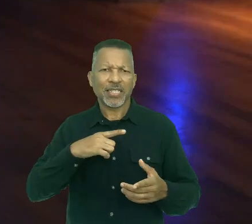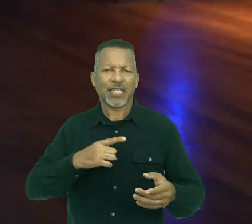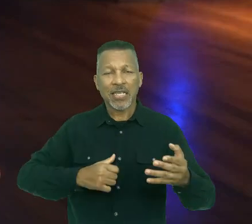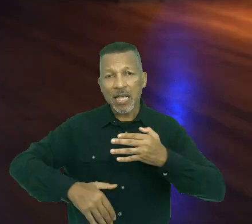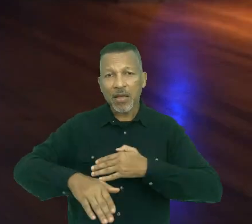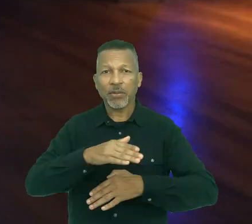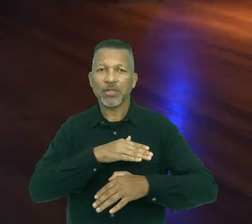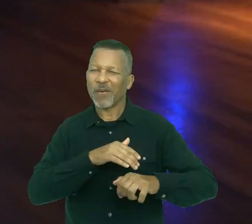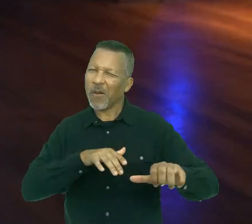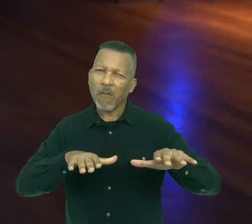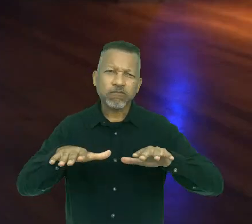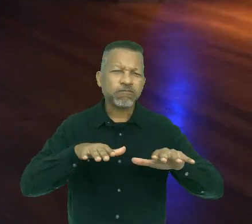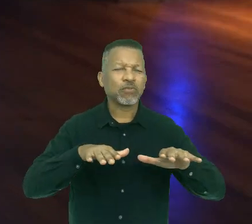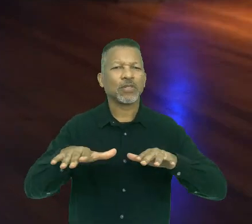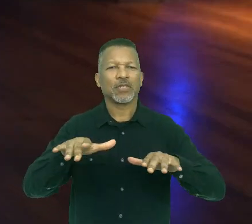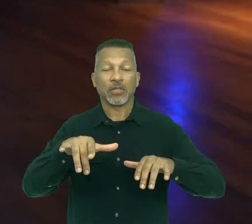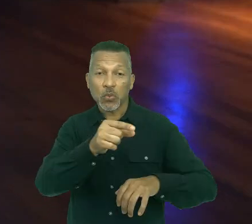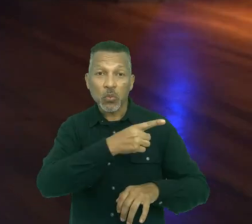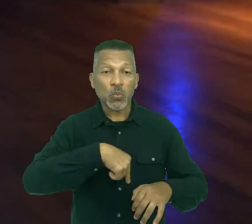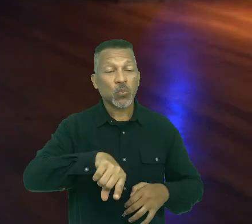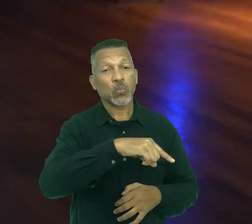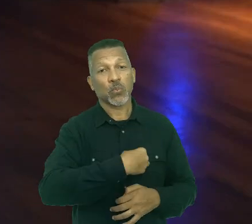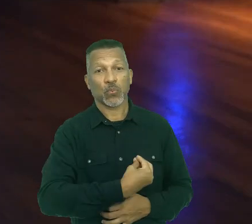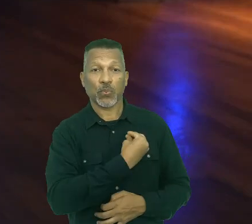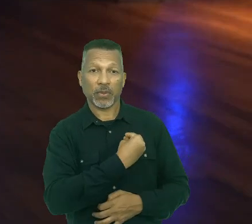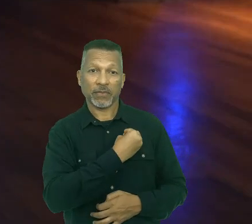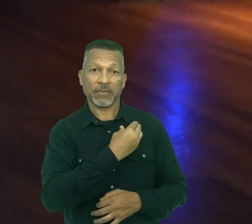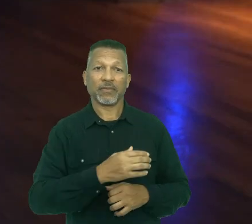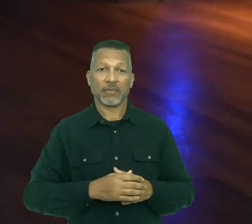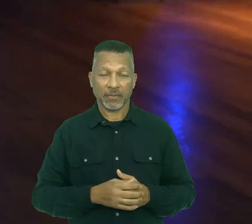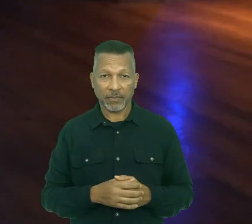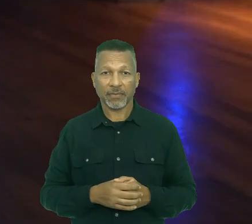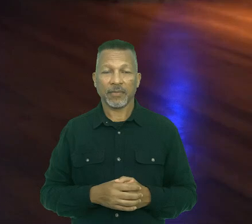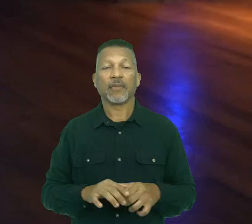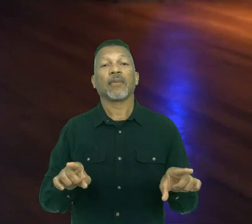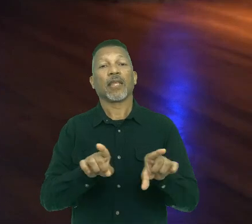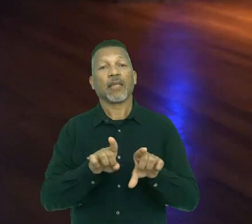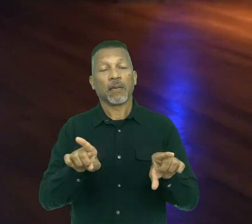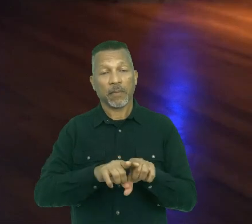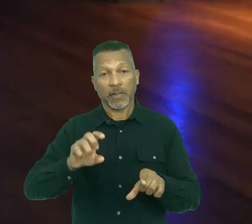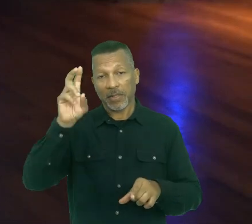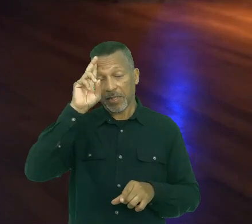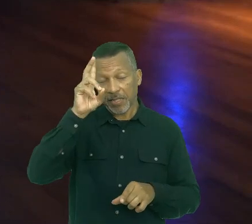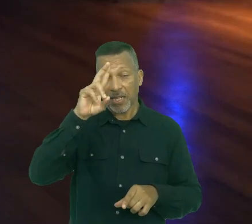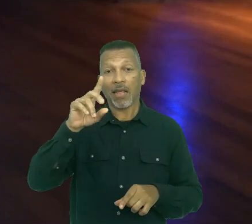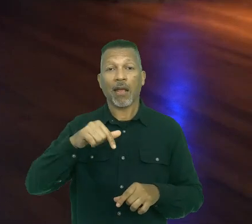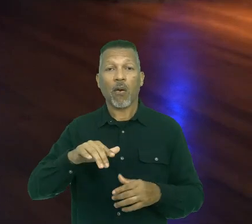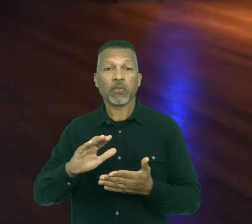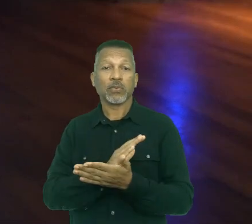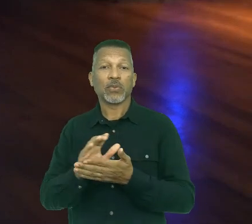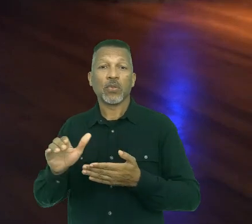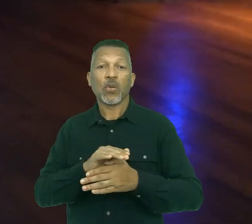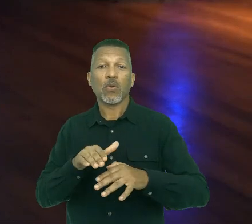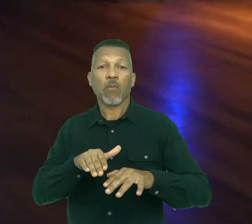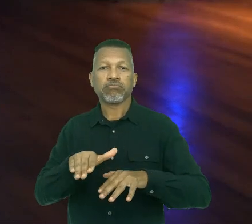tinha manifestações ali no Roda Viva. Eu lembro que tinha a galera do break, na época era o